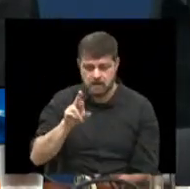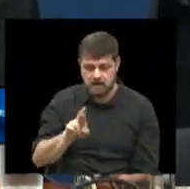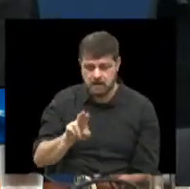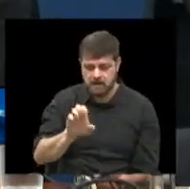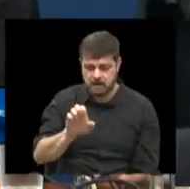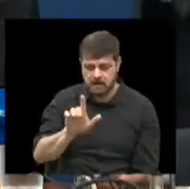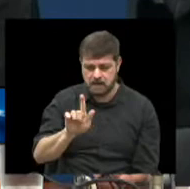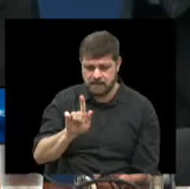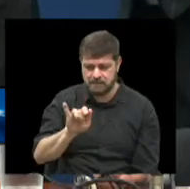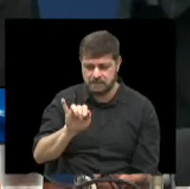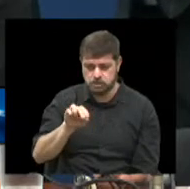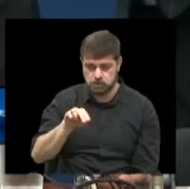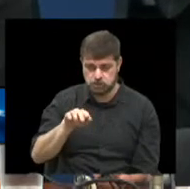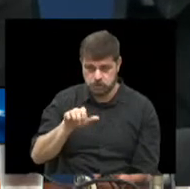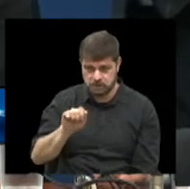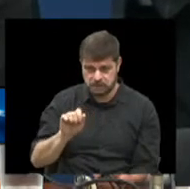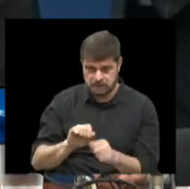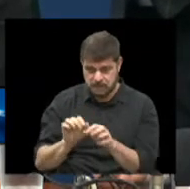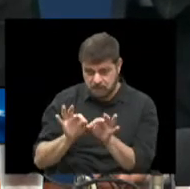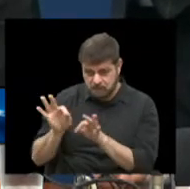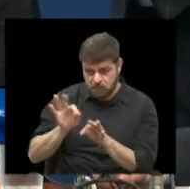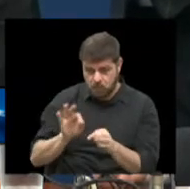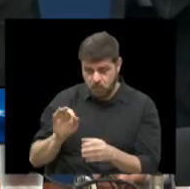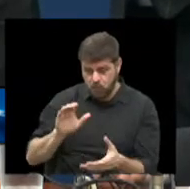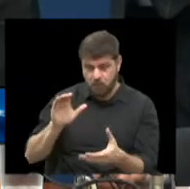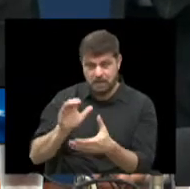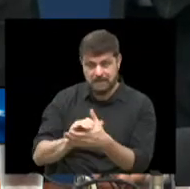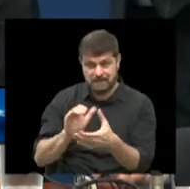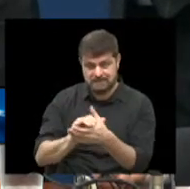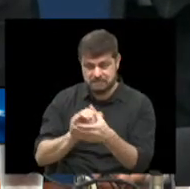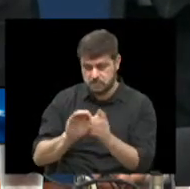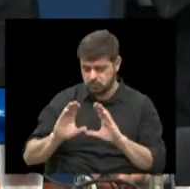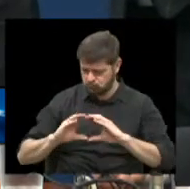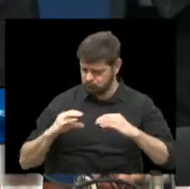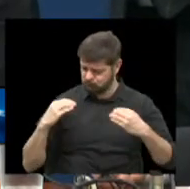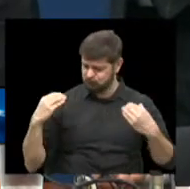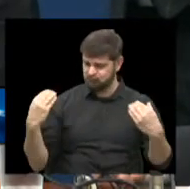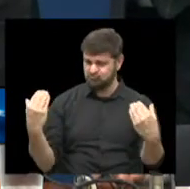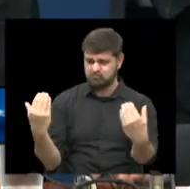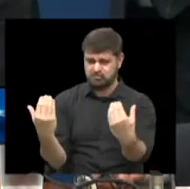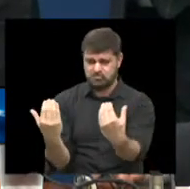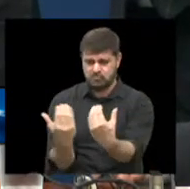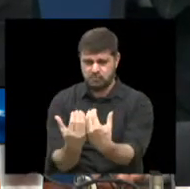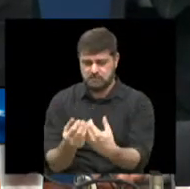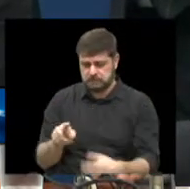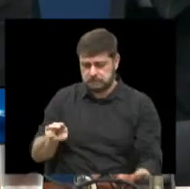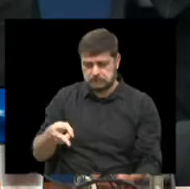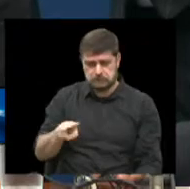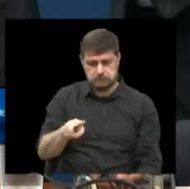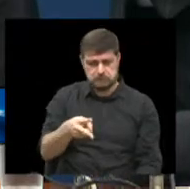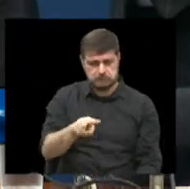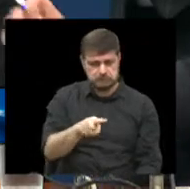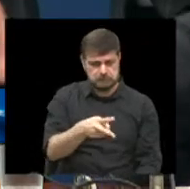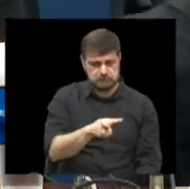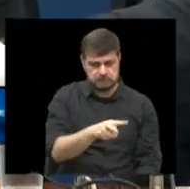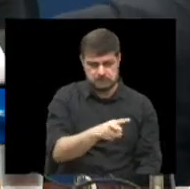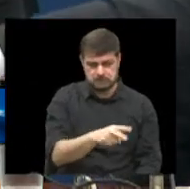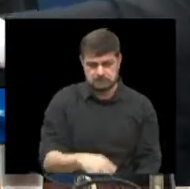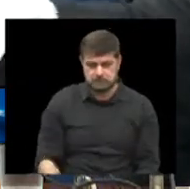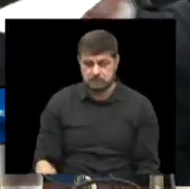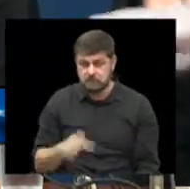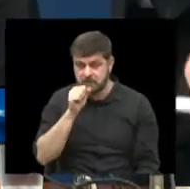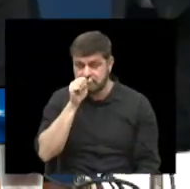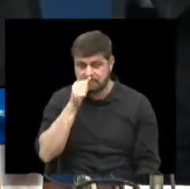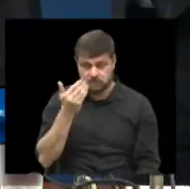Esposino pela realização do casamento comunitário, organizado através do SIC Vida Nova, no último